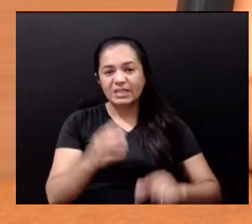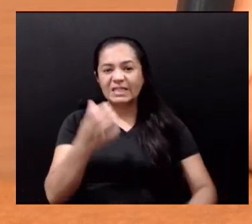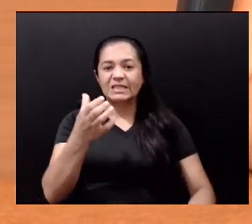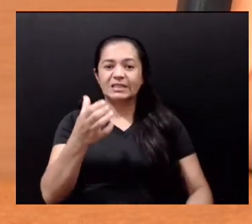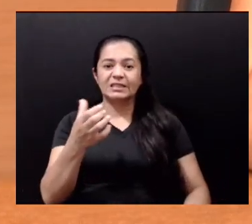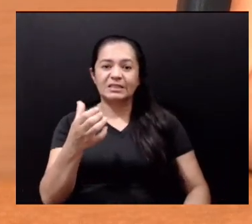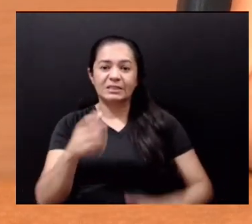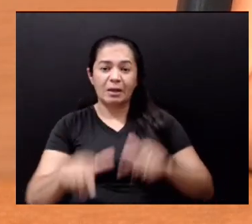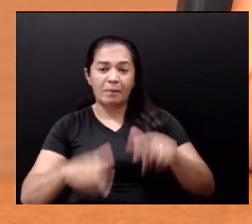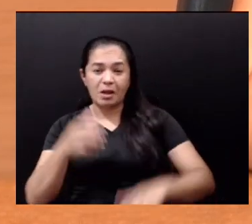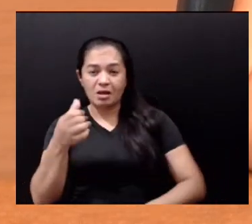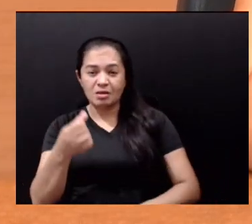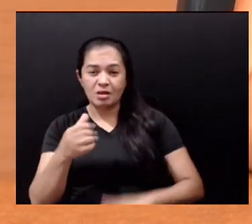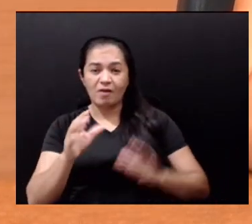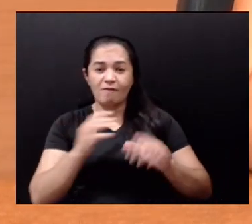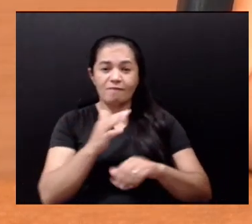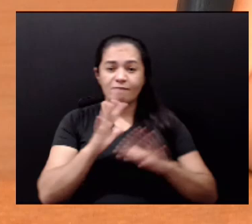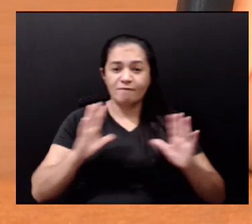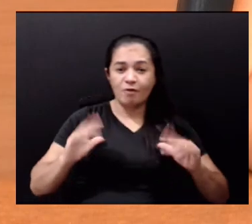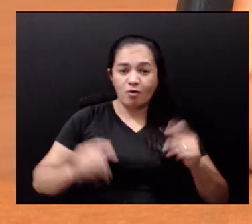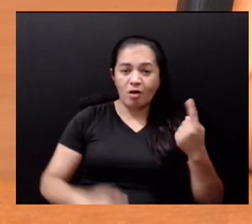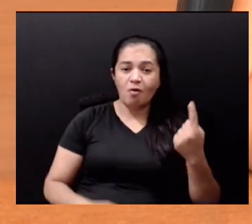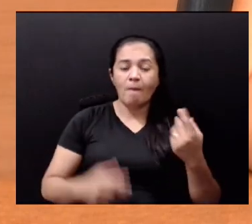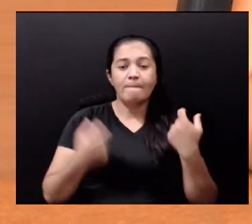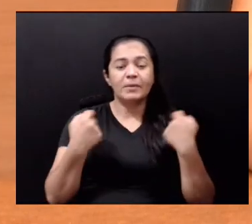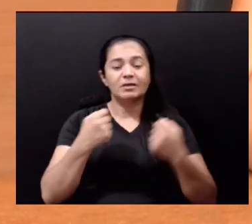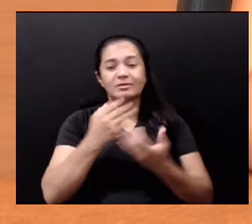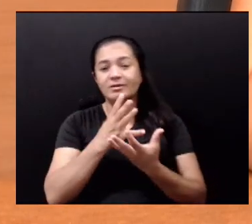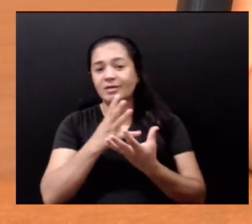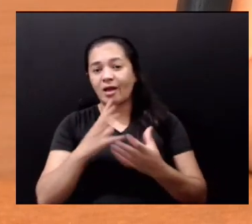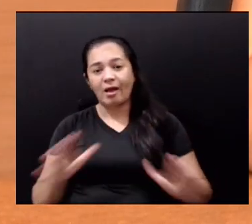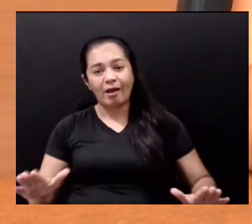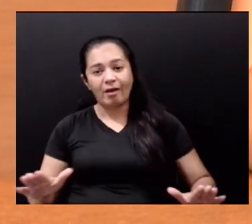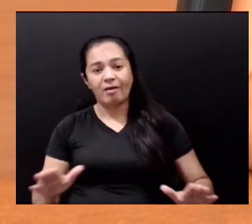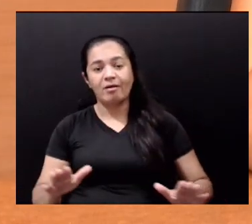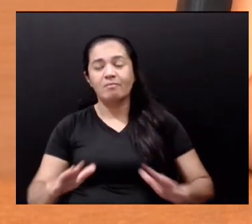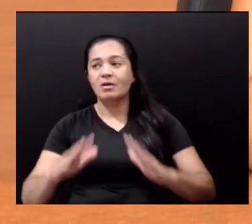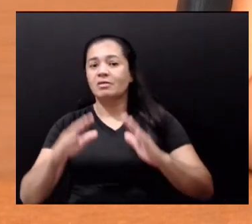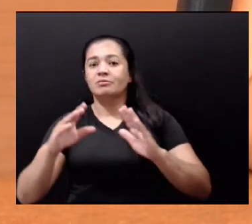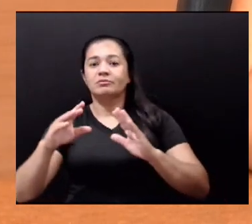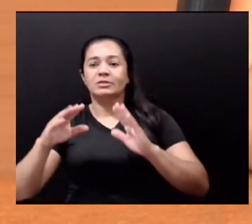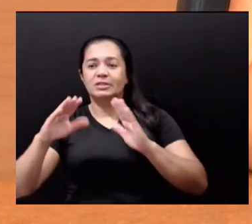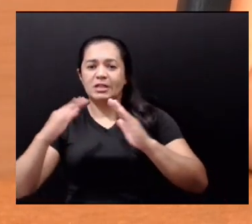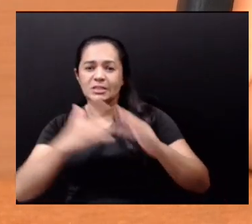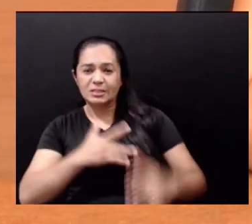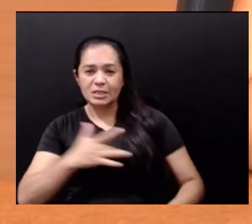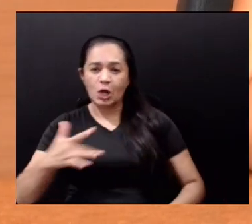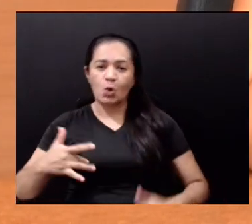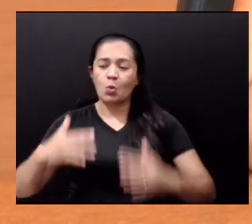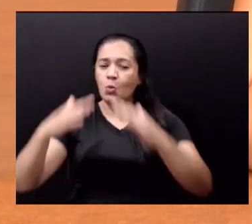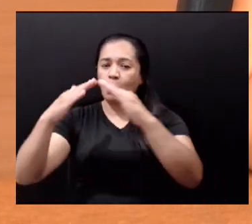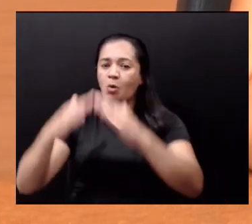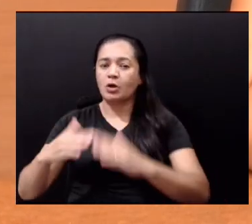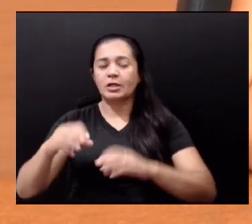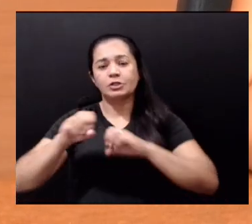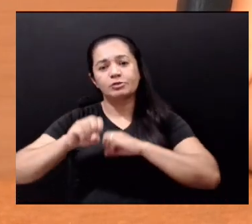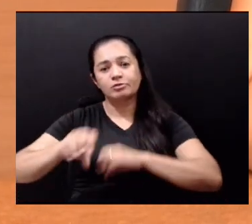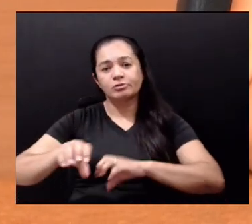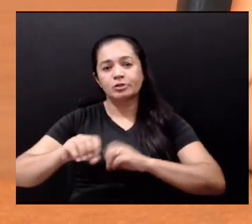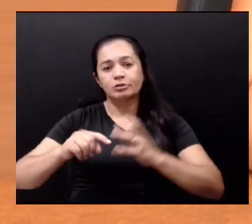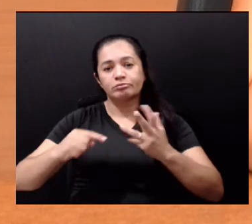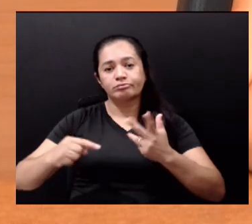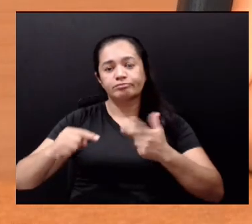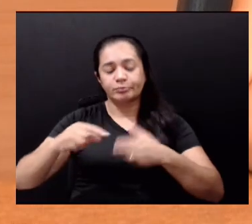direitos sociais, da dignidade, moradia, saúde, educação e todo um conjunto